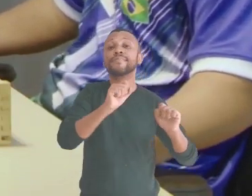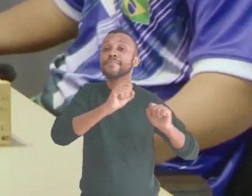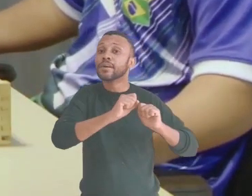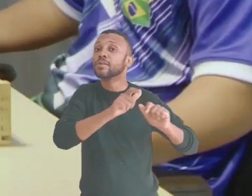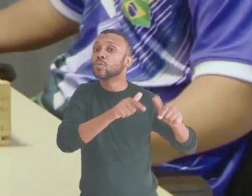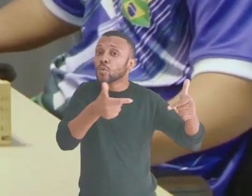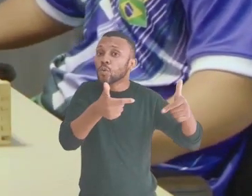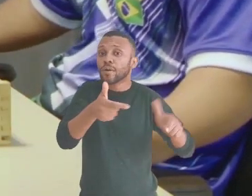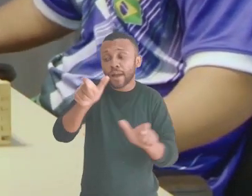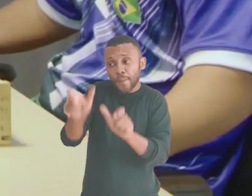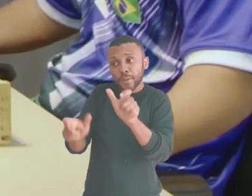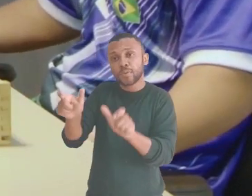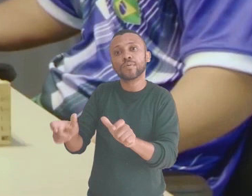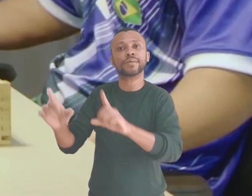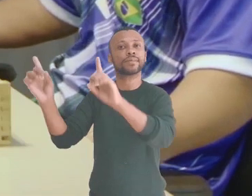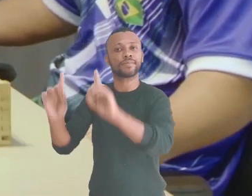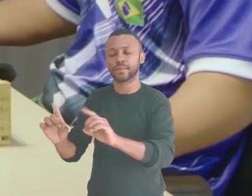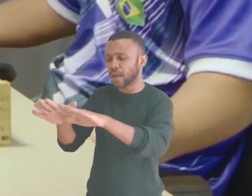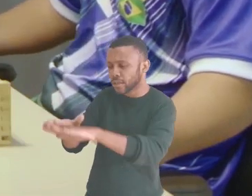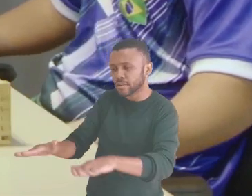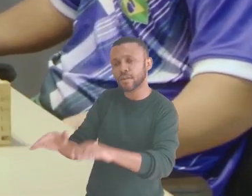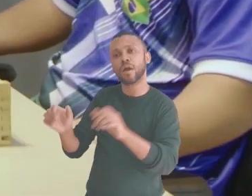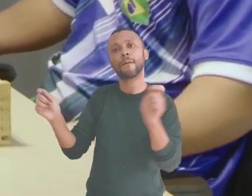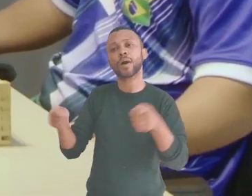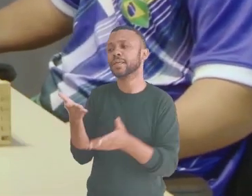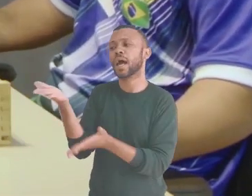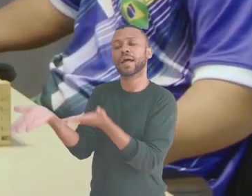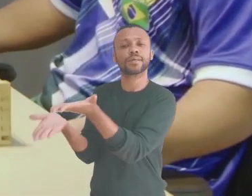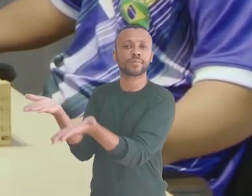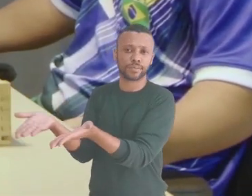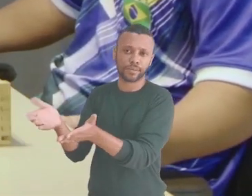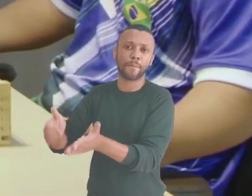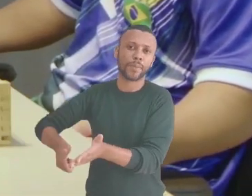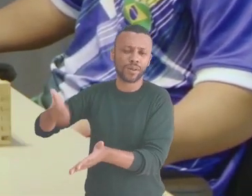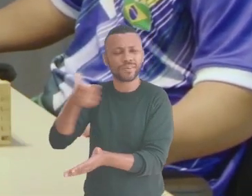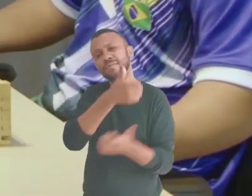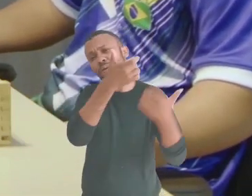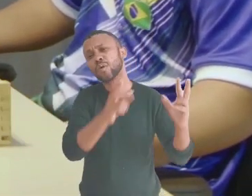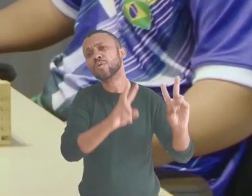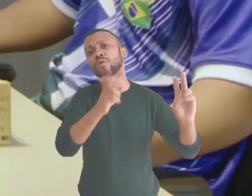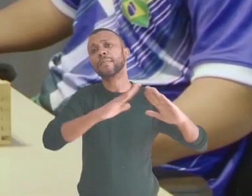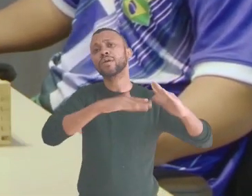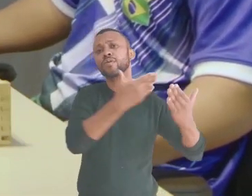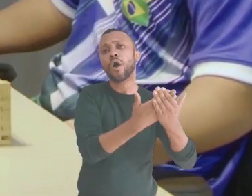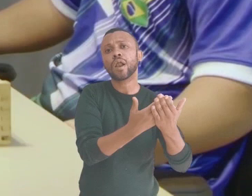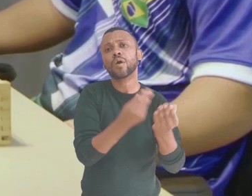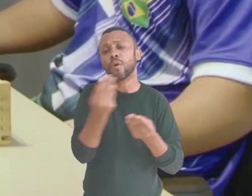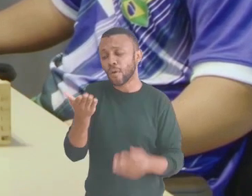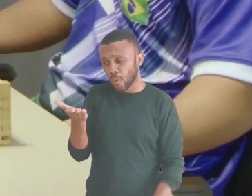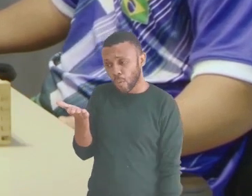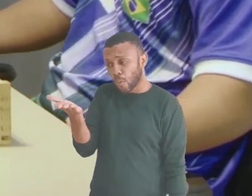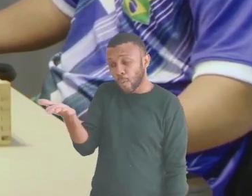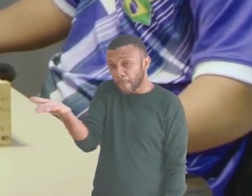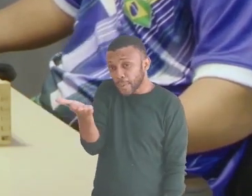pessoas com nanismo sejam mais bem atendidas. Você falou alguma coisa sobre a escola, a posição do micro-ondas, parecem